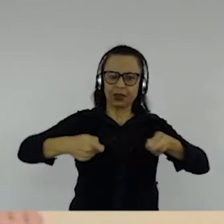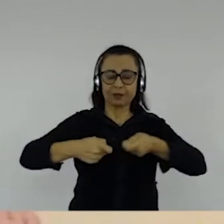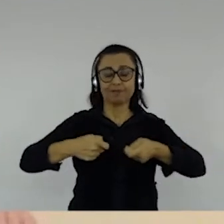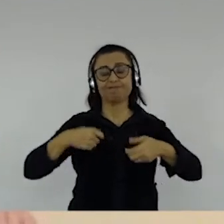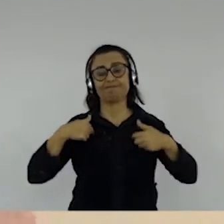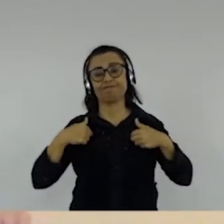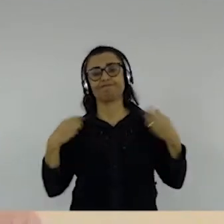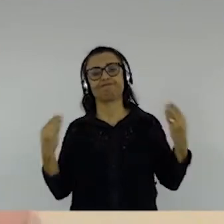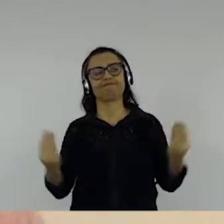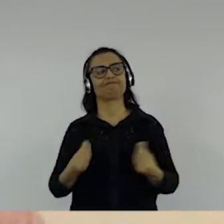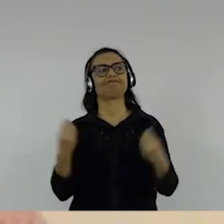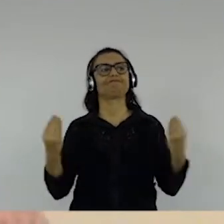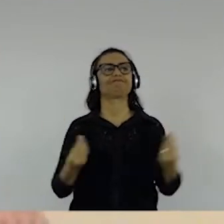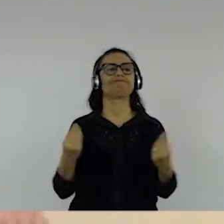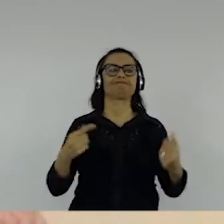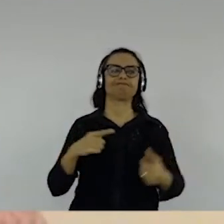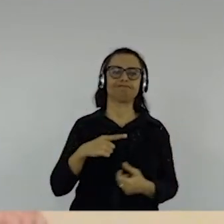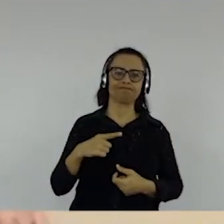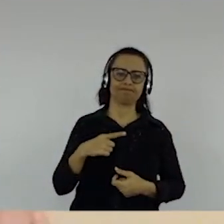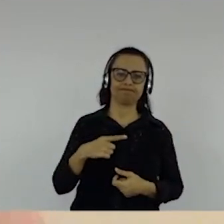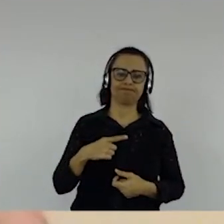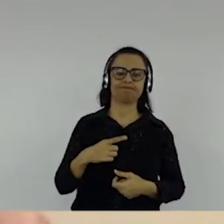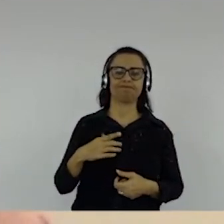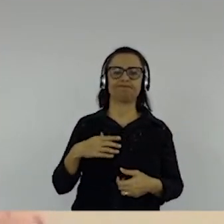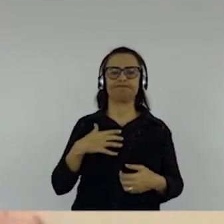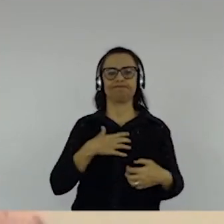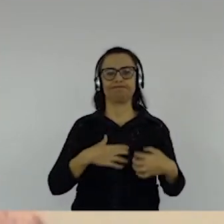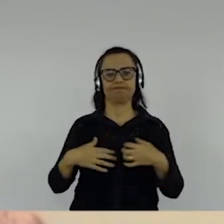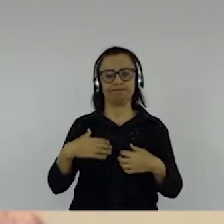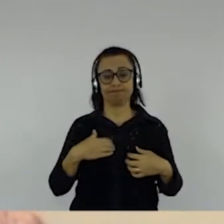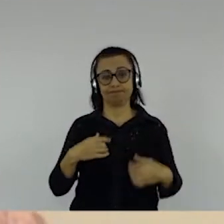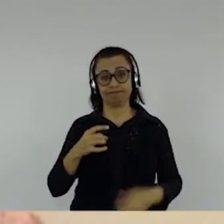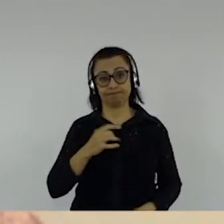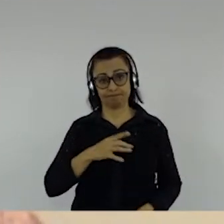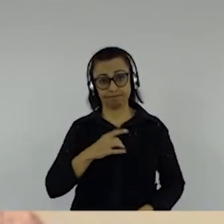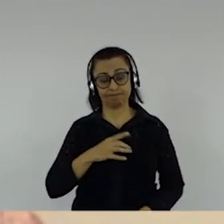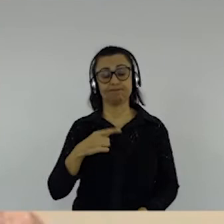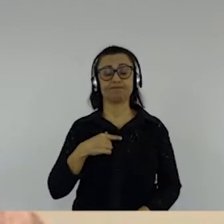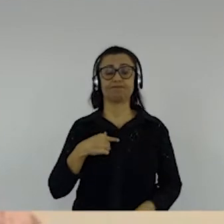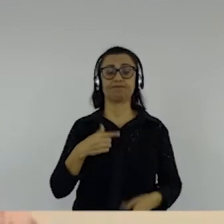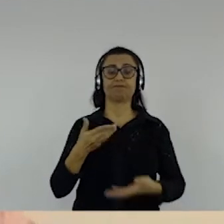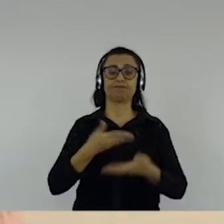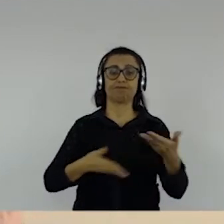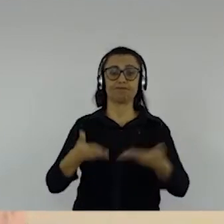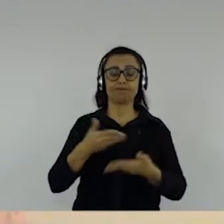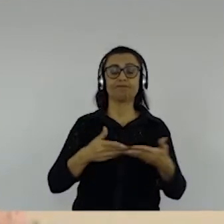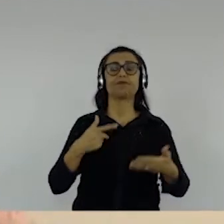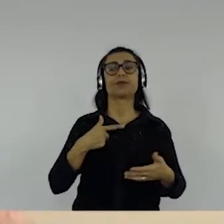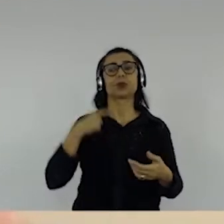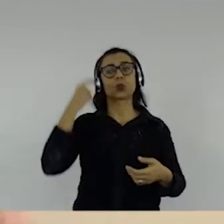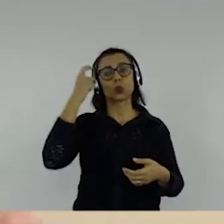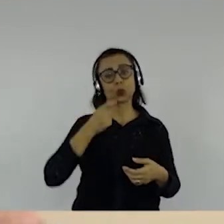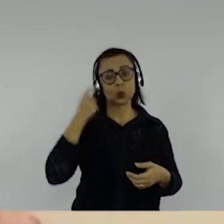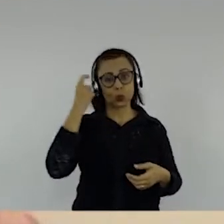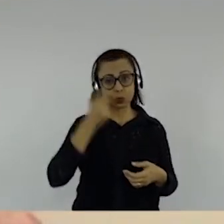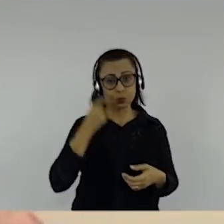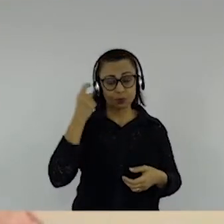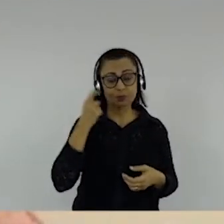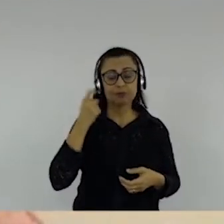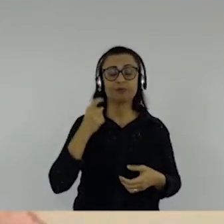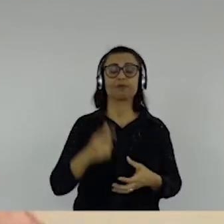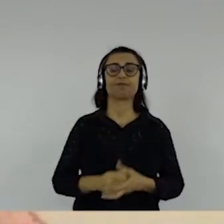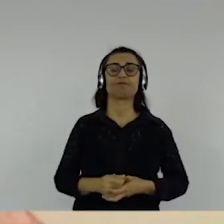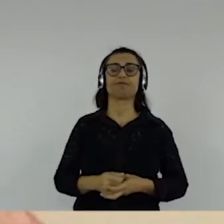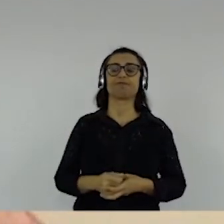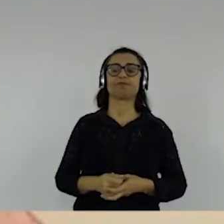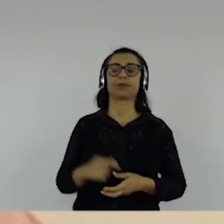particularmente, tenho alguns receios disso e compartilho aqui com uma preocupação que a professora Judite muito bem exteriorizou nesse